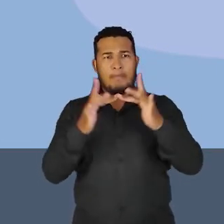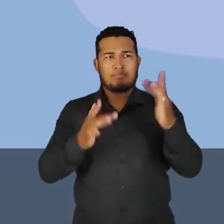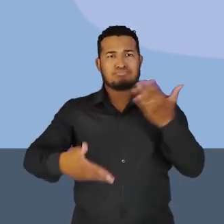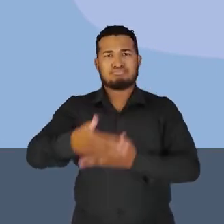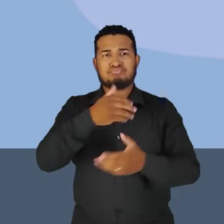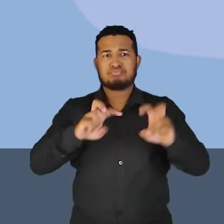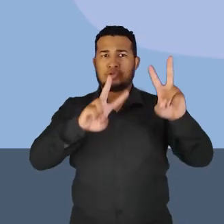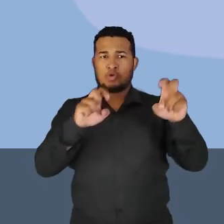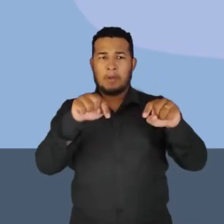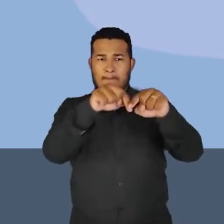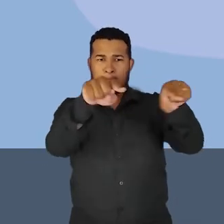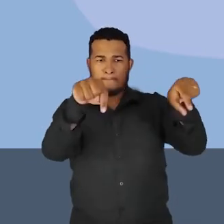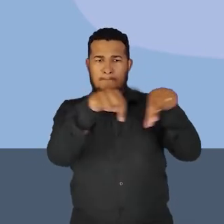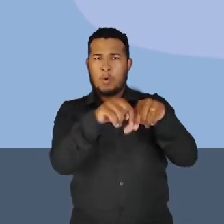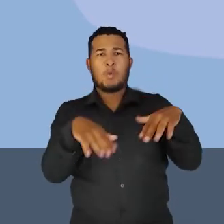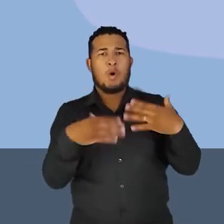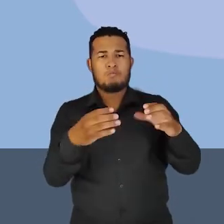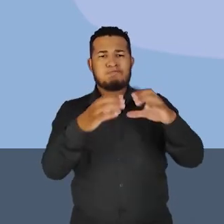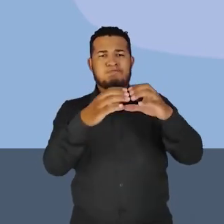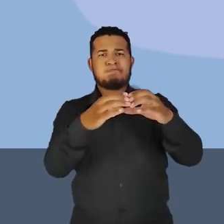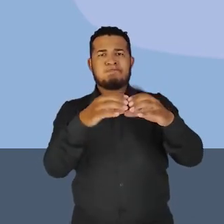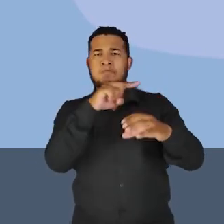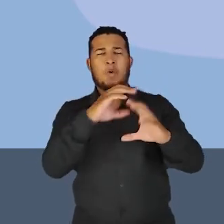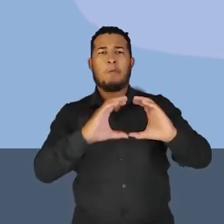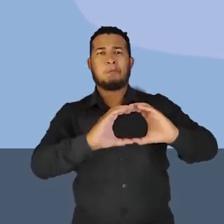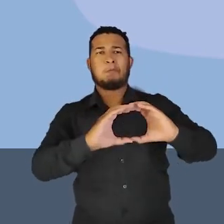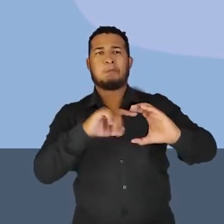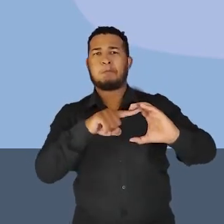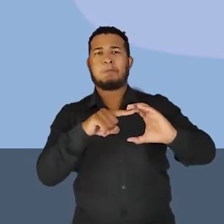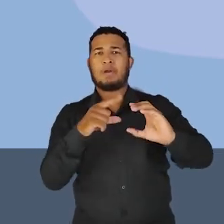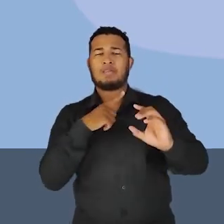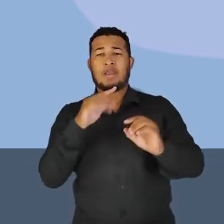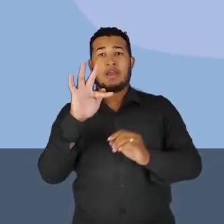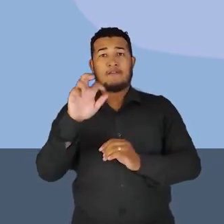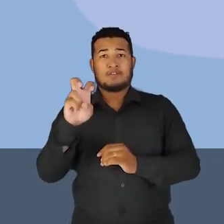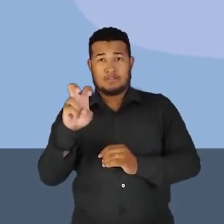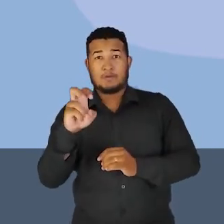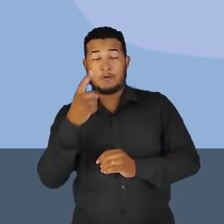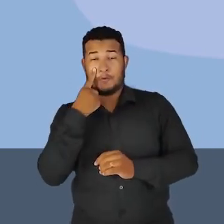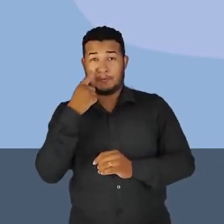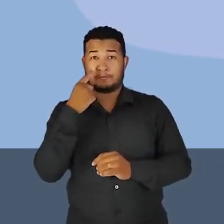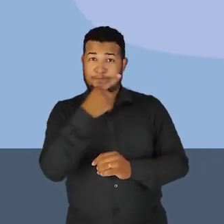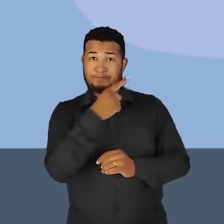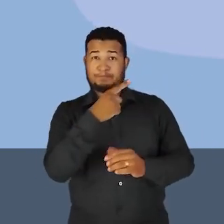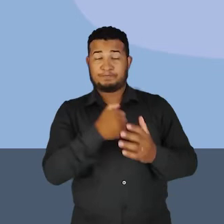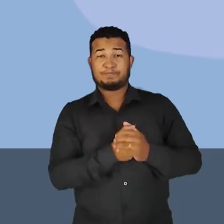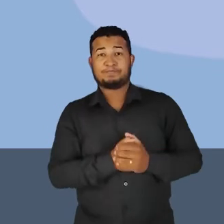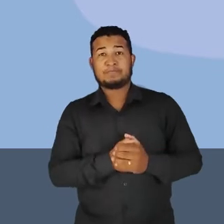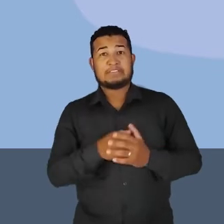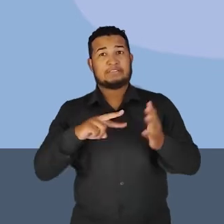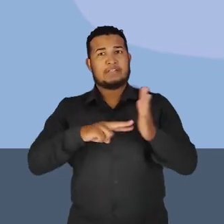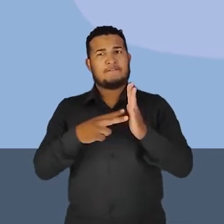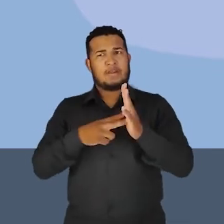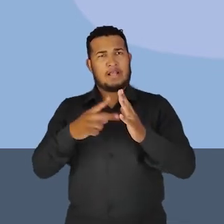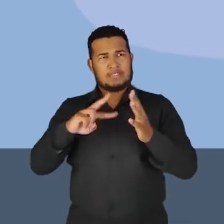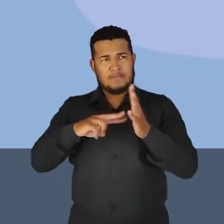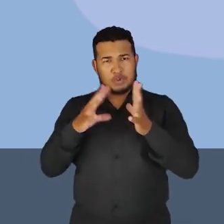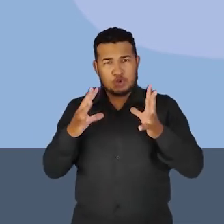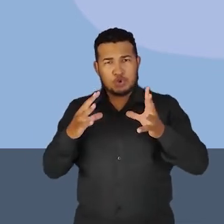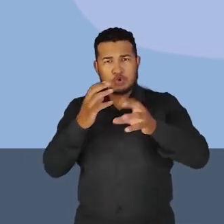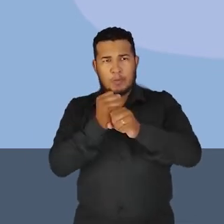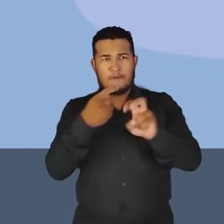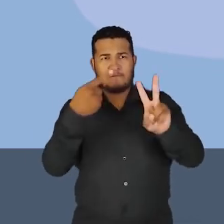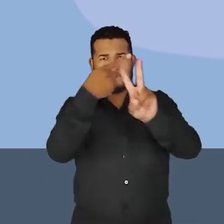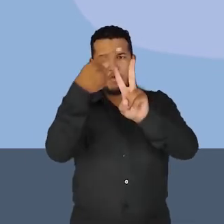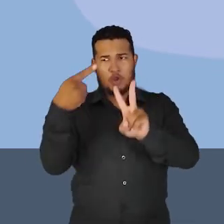sobre aquele bloco? Botando para você o vetor F5. Ele está somando-se vetorialmente